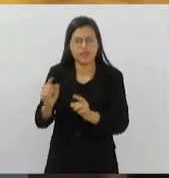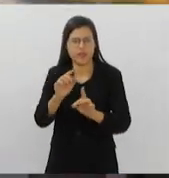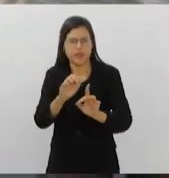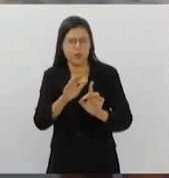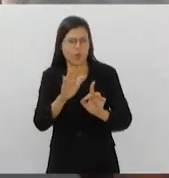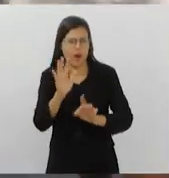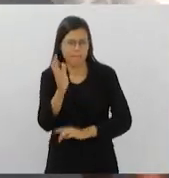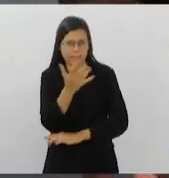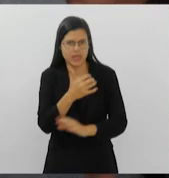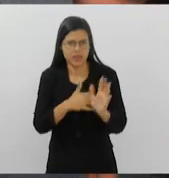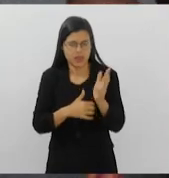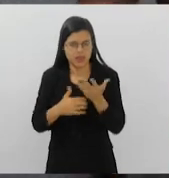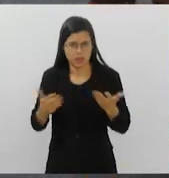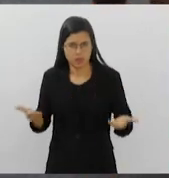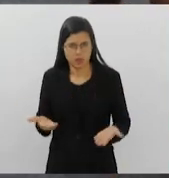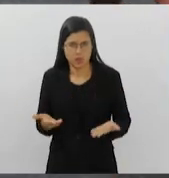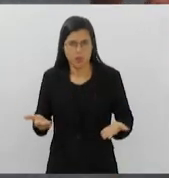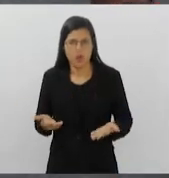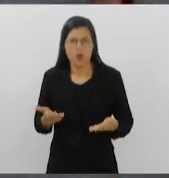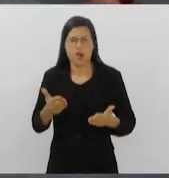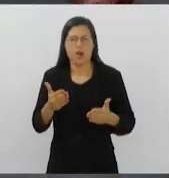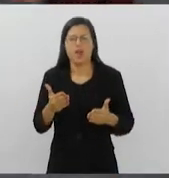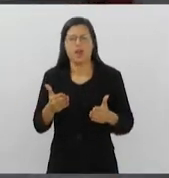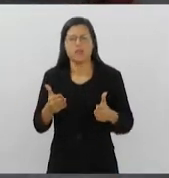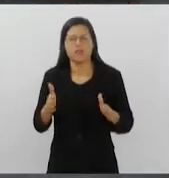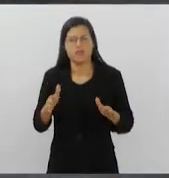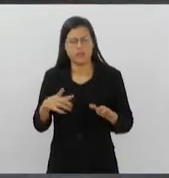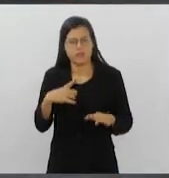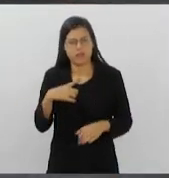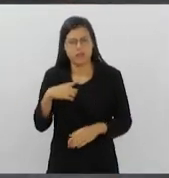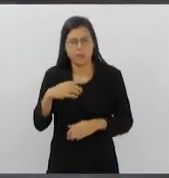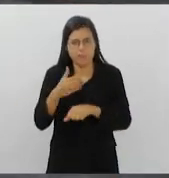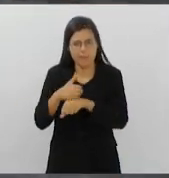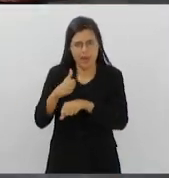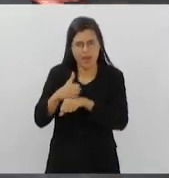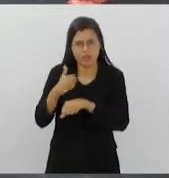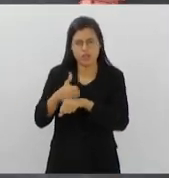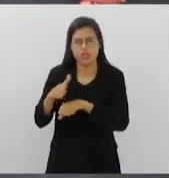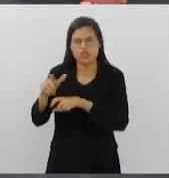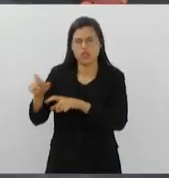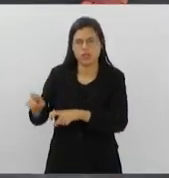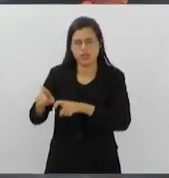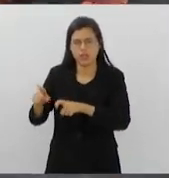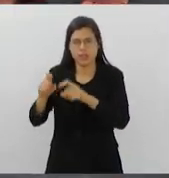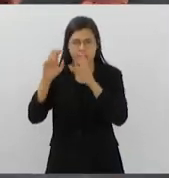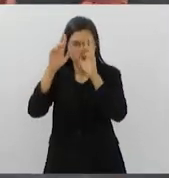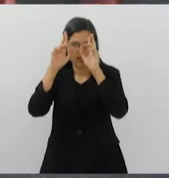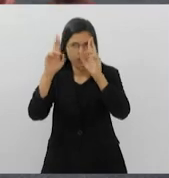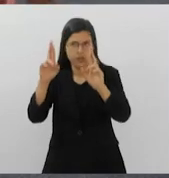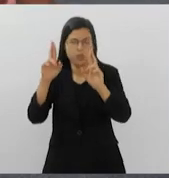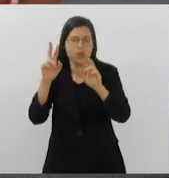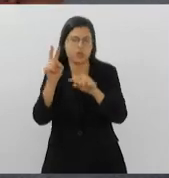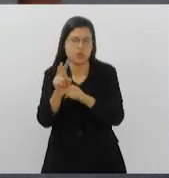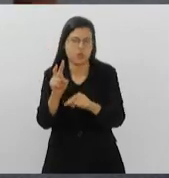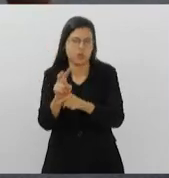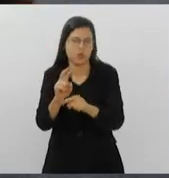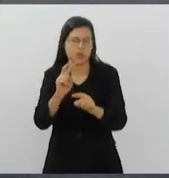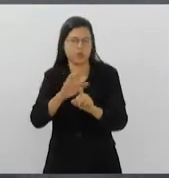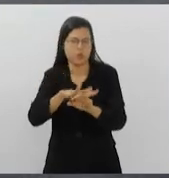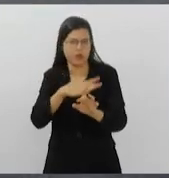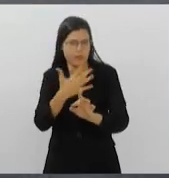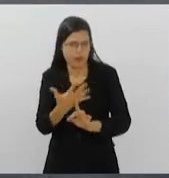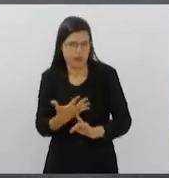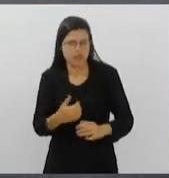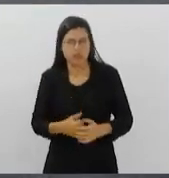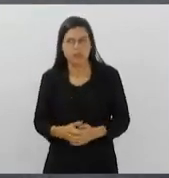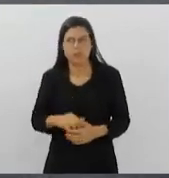atuais, promovendo práticas agrícolas que respeitem e preservem o meio ambiente. E nós,